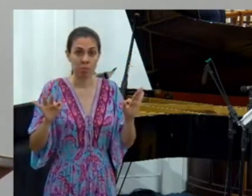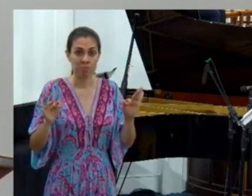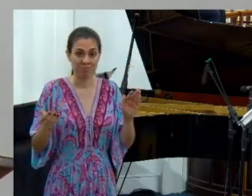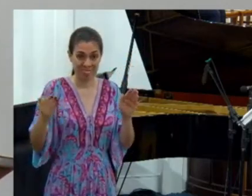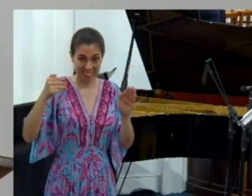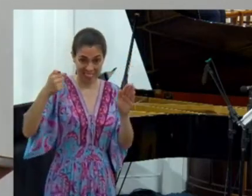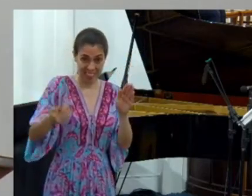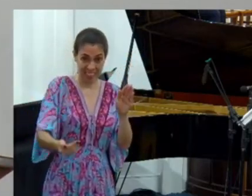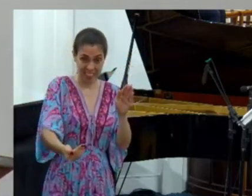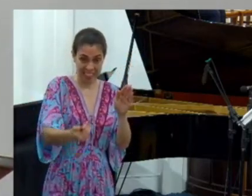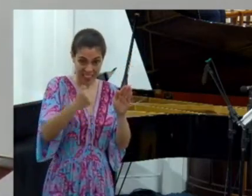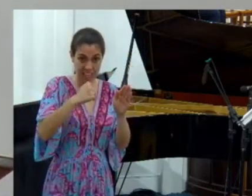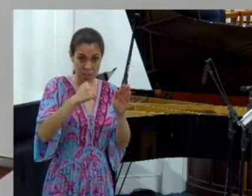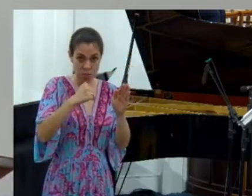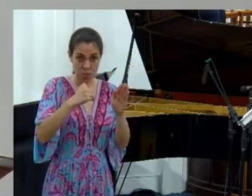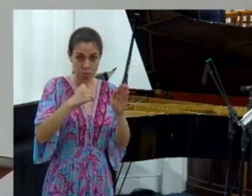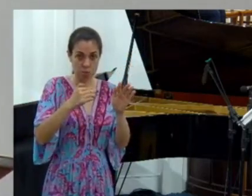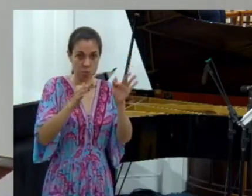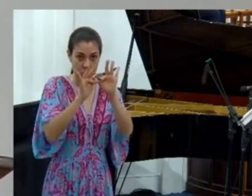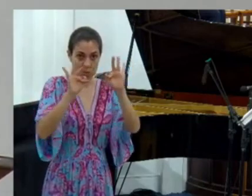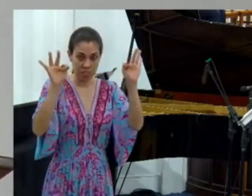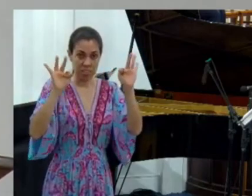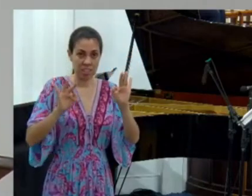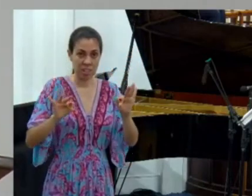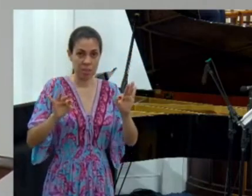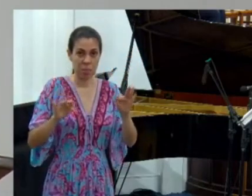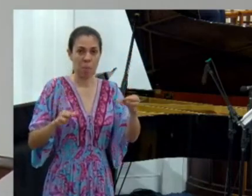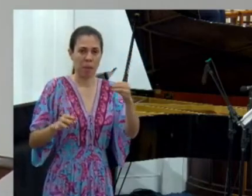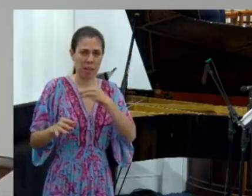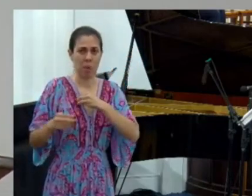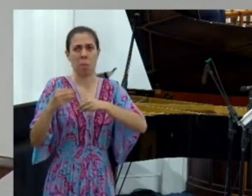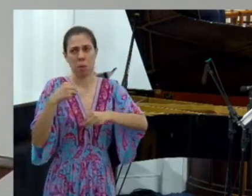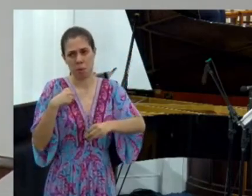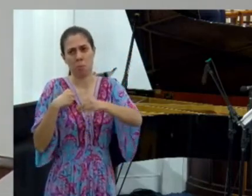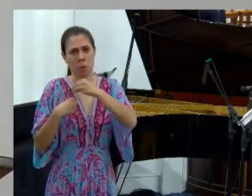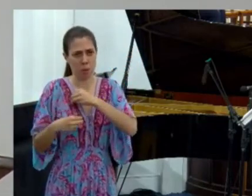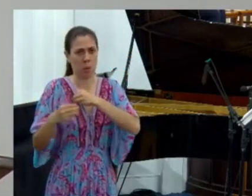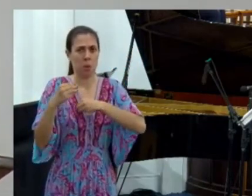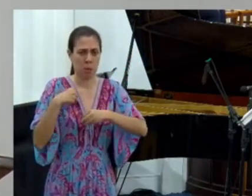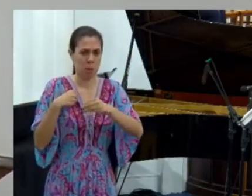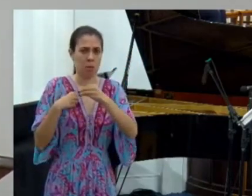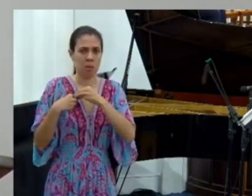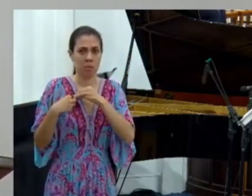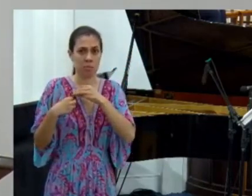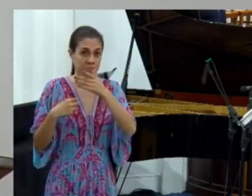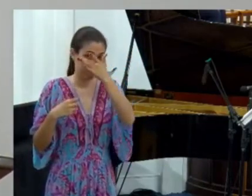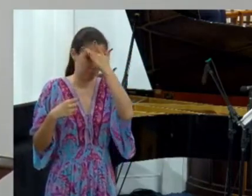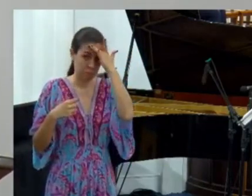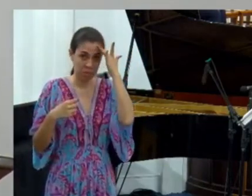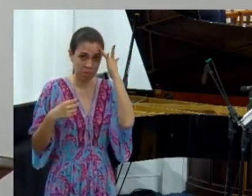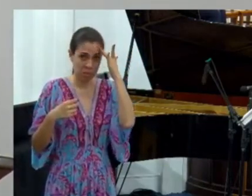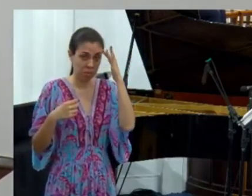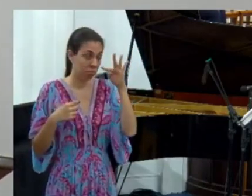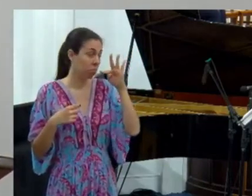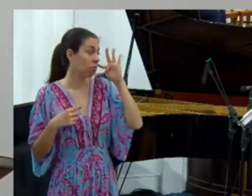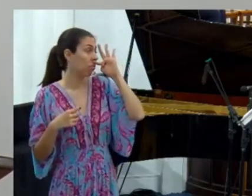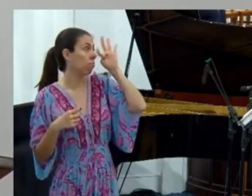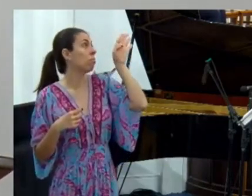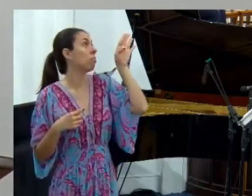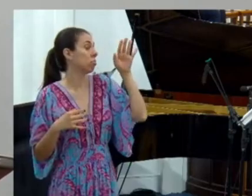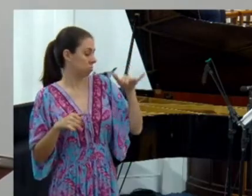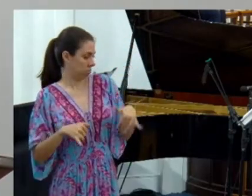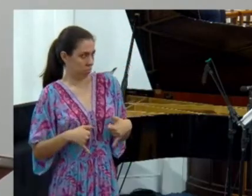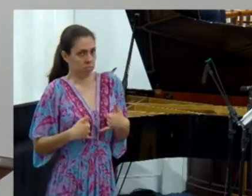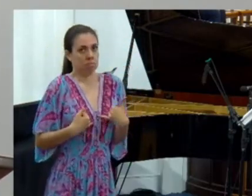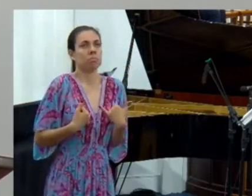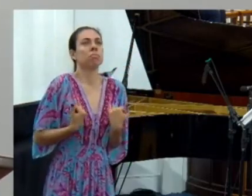praticadas. Jeremias fala delas. As pessoas se aproximavam do templo e falavam: templo, templo, templo. Estamos salvos por estar